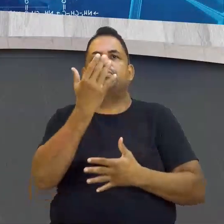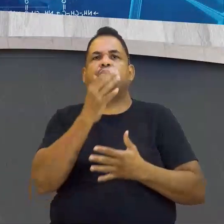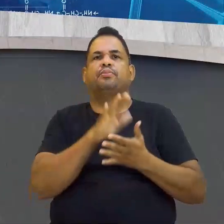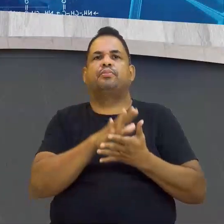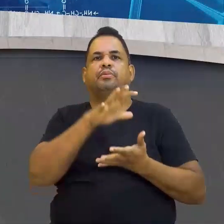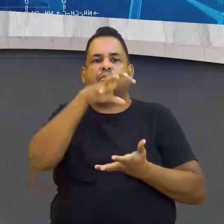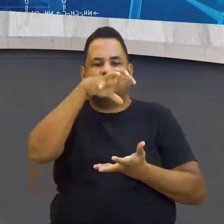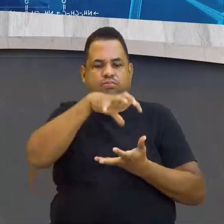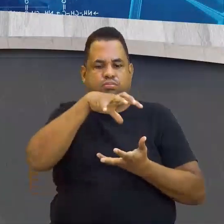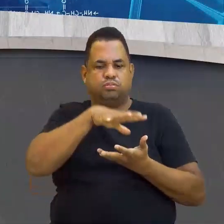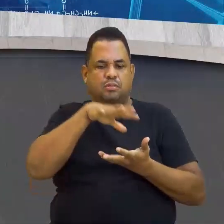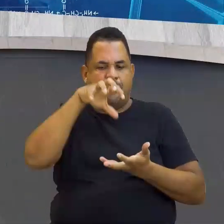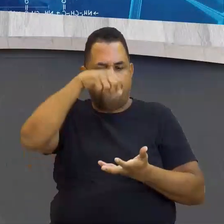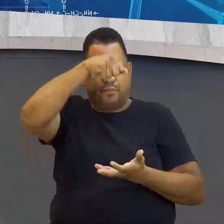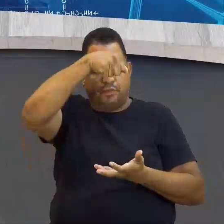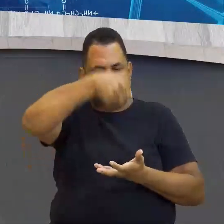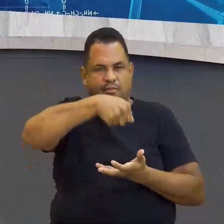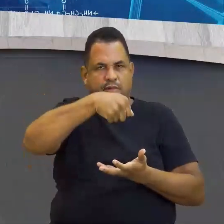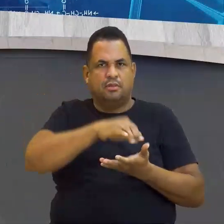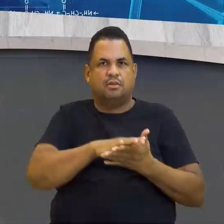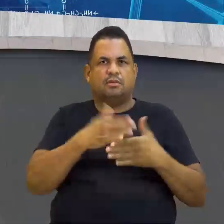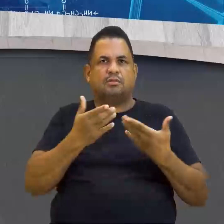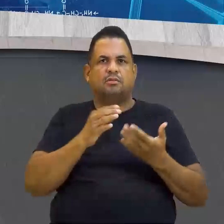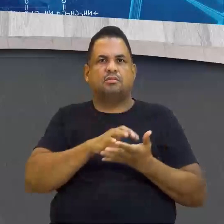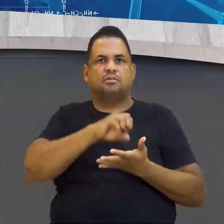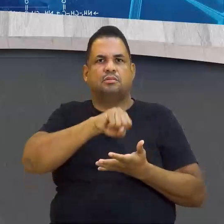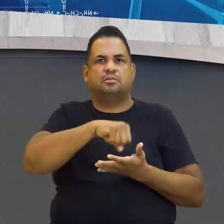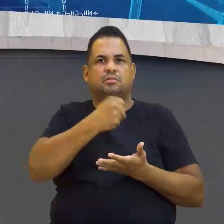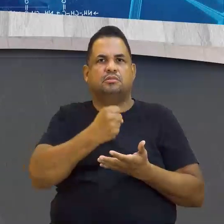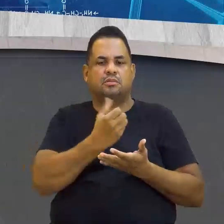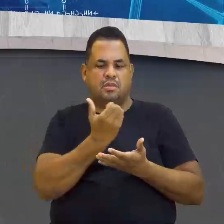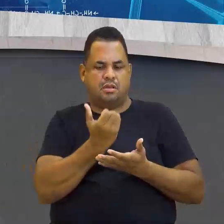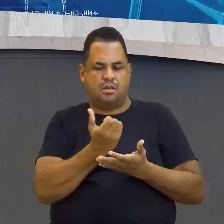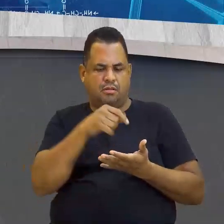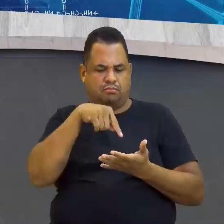tampa da panela. Se você pegar aquela água que está na